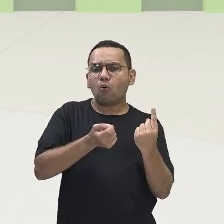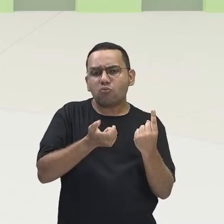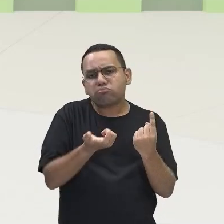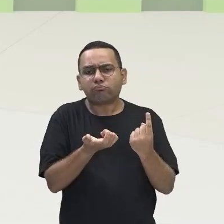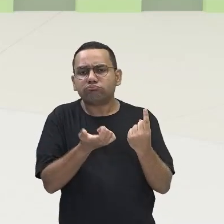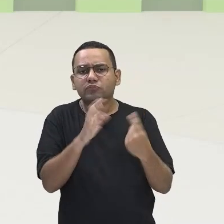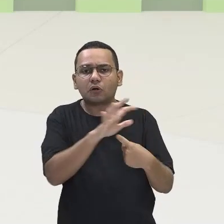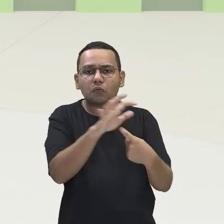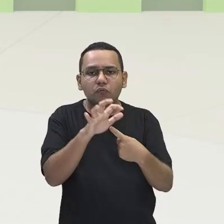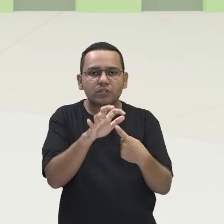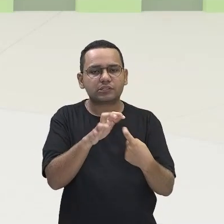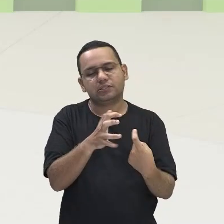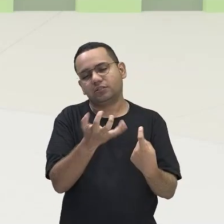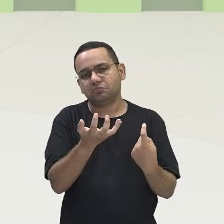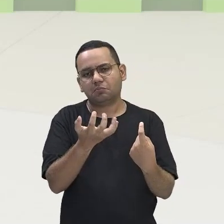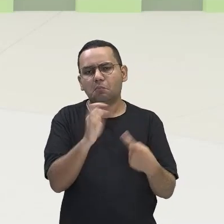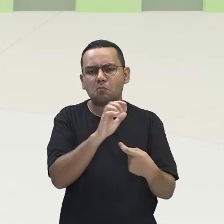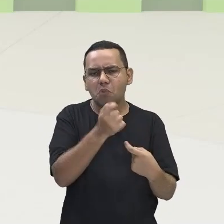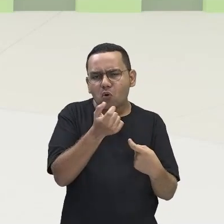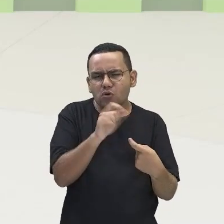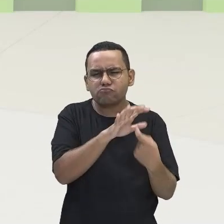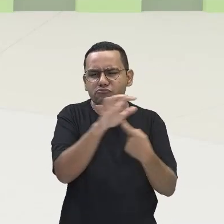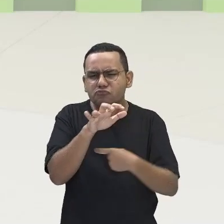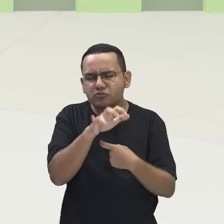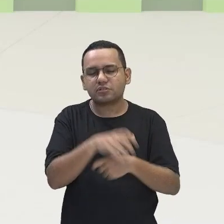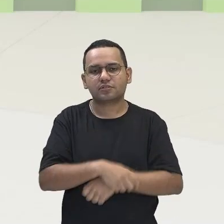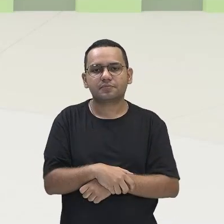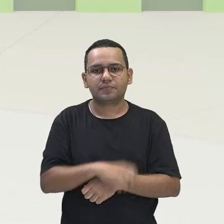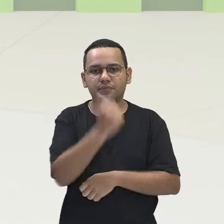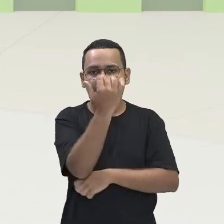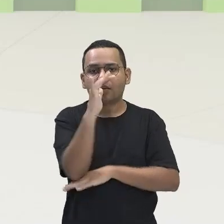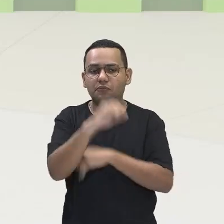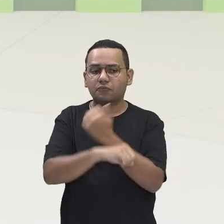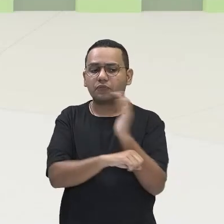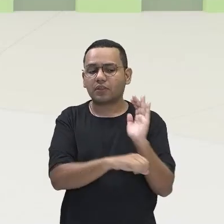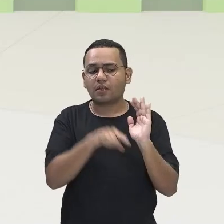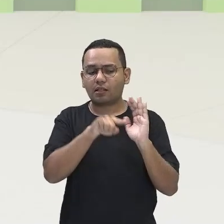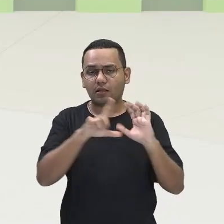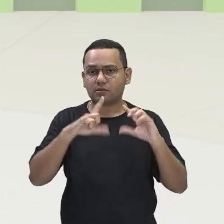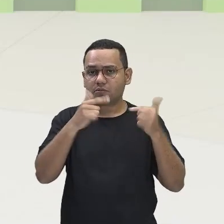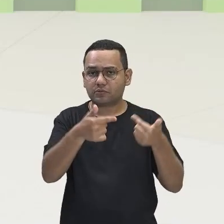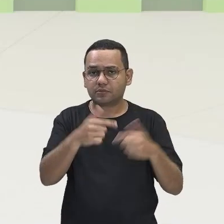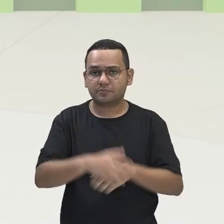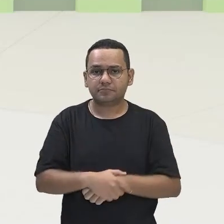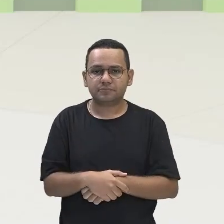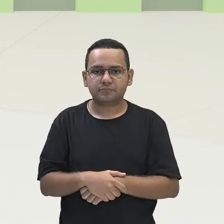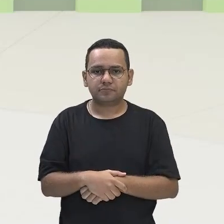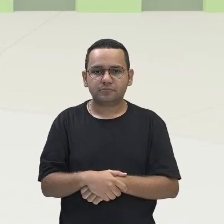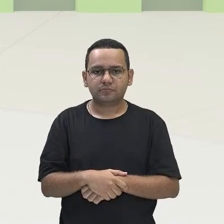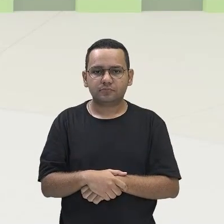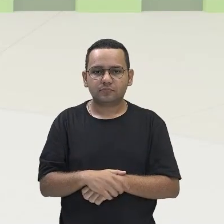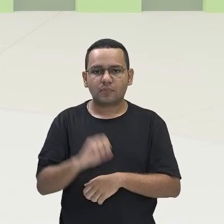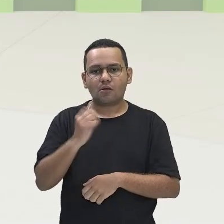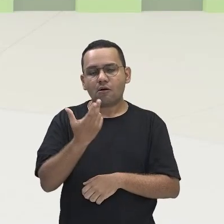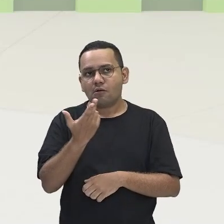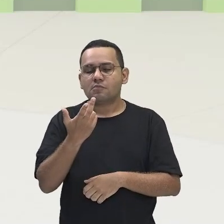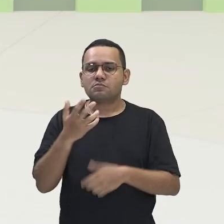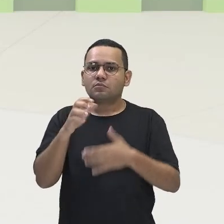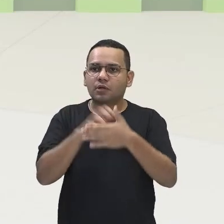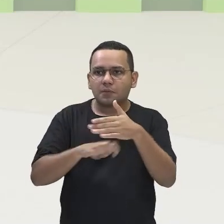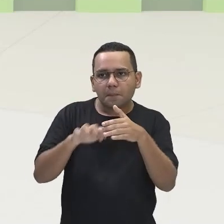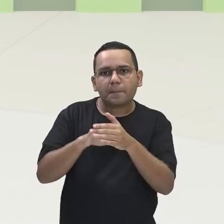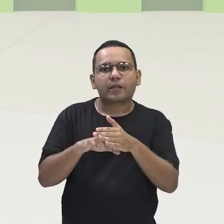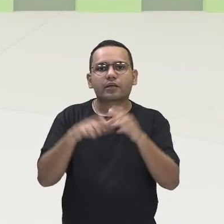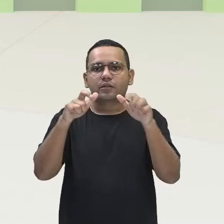não sinta, né, essa ação do homem ou desses empreendimentos ali presentes num